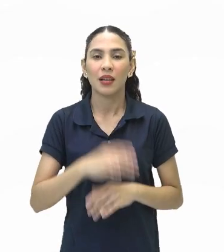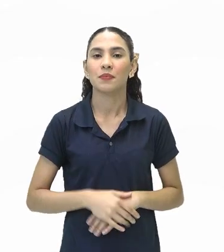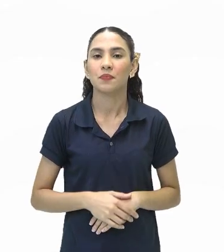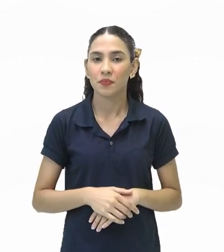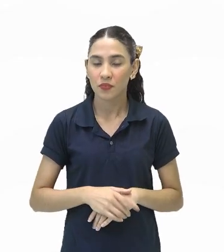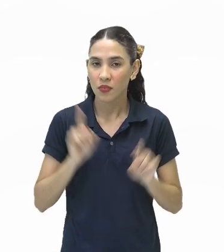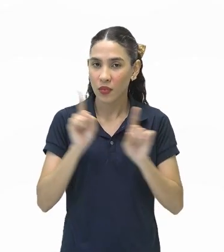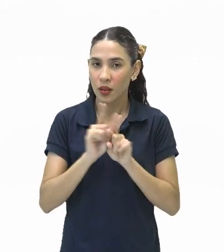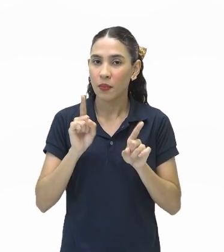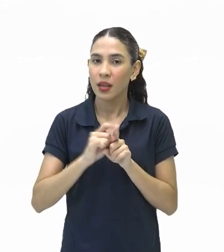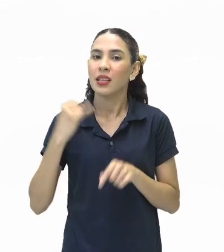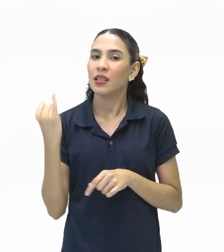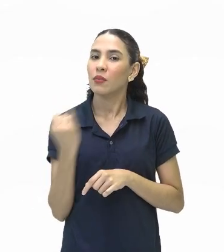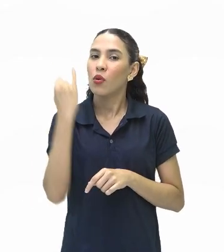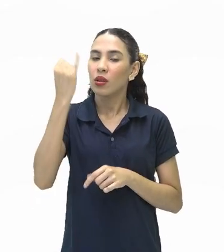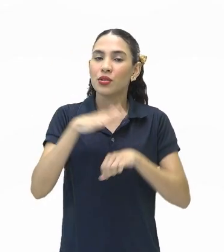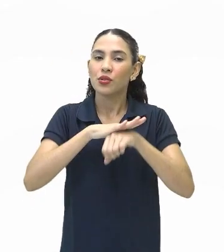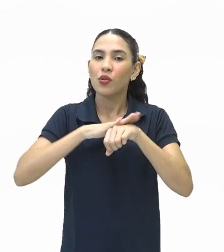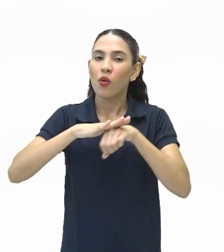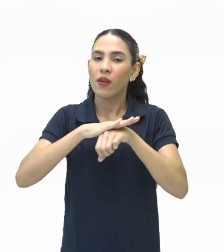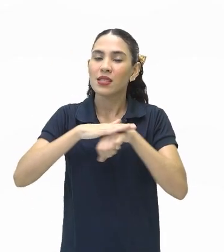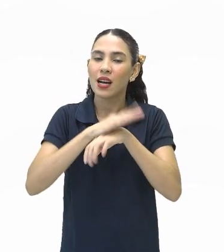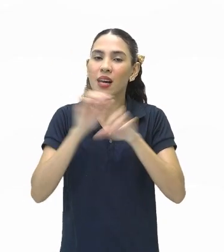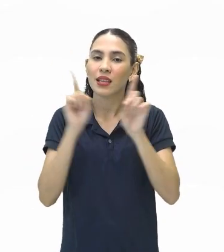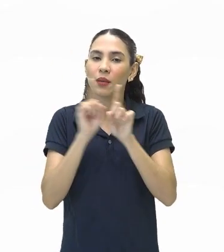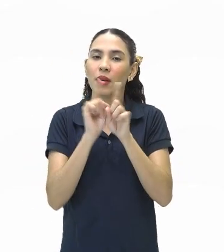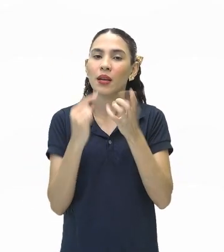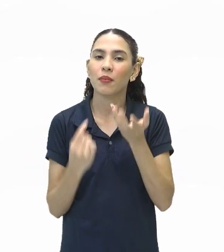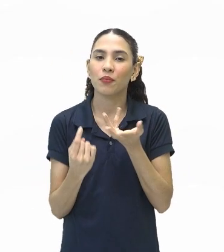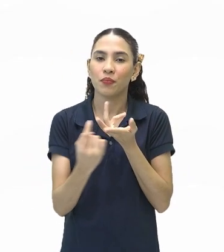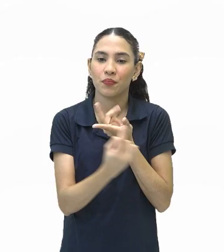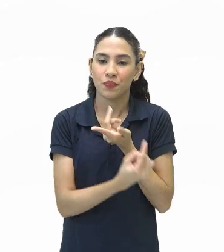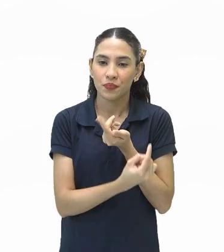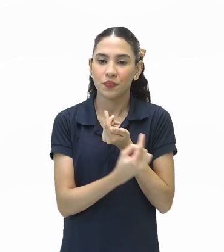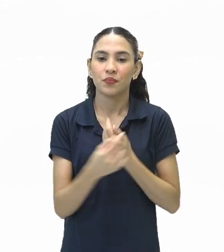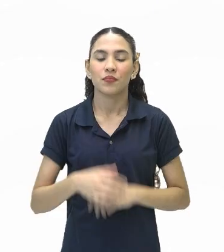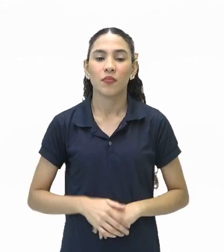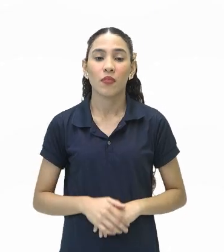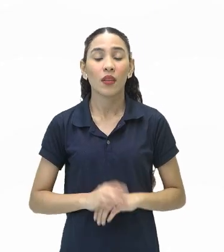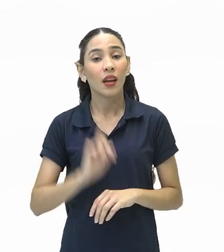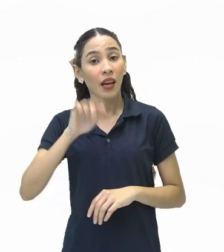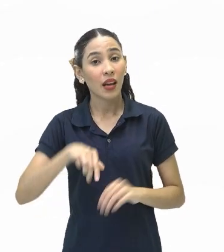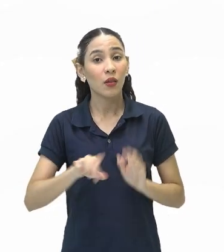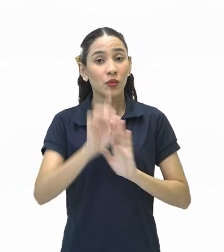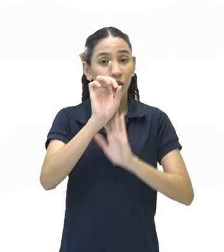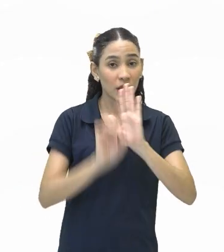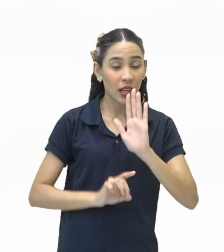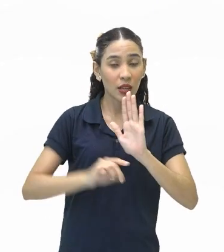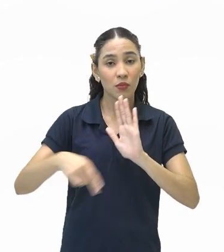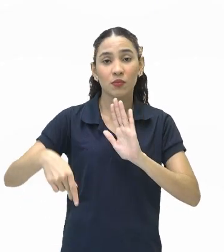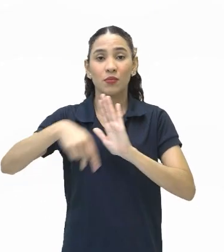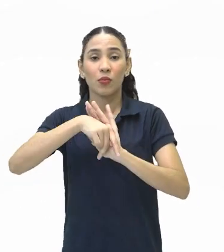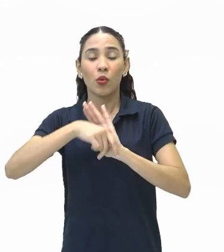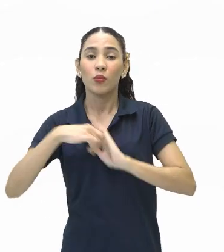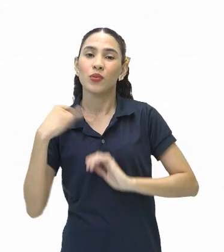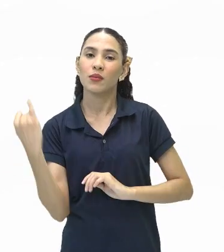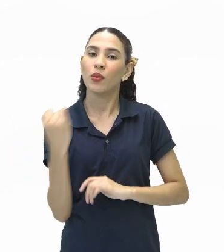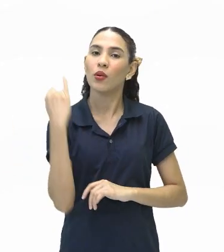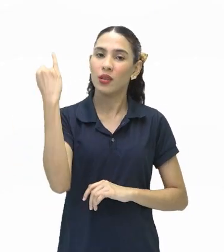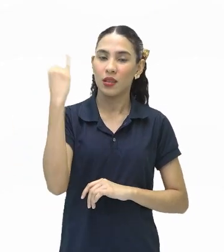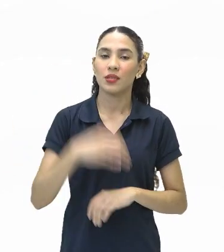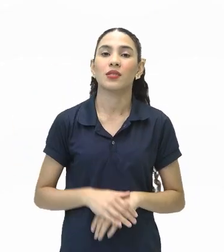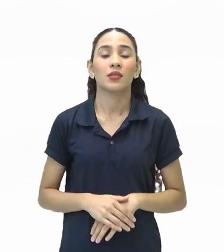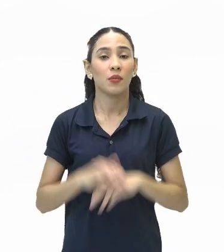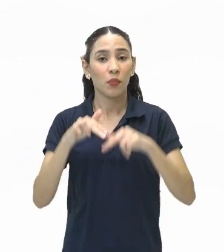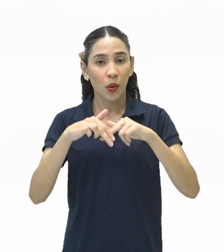né? Como é importante a gente conversar sobre essas questões aí, tá? É um direito considerado fundamental